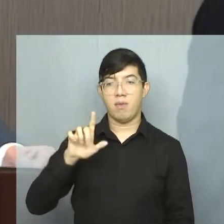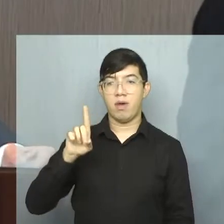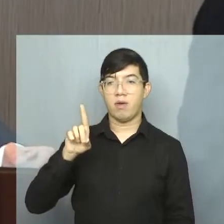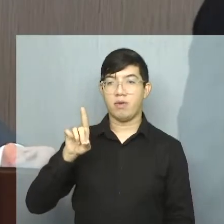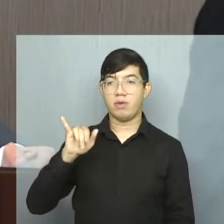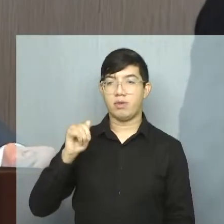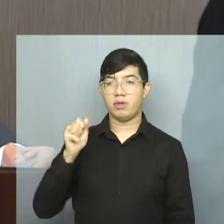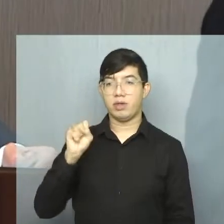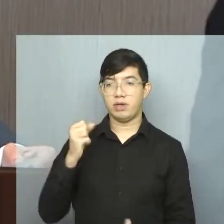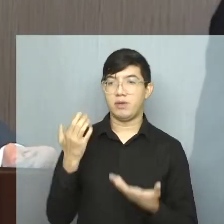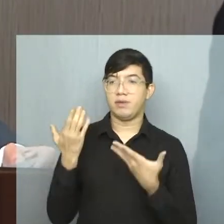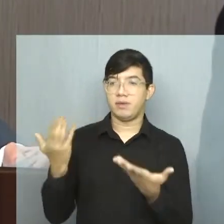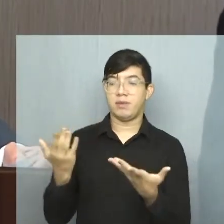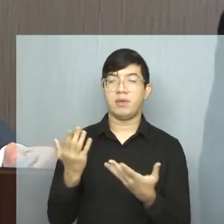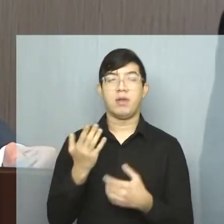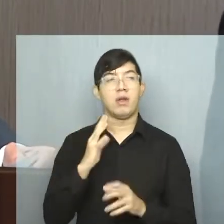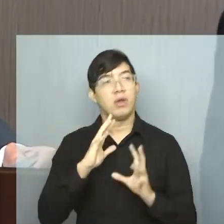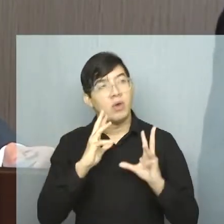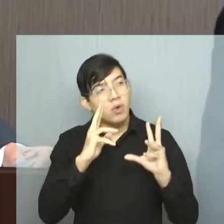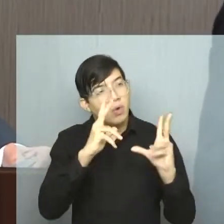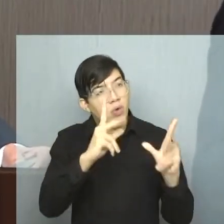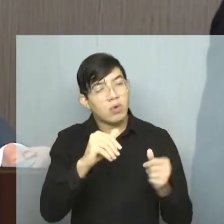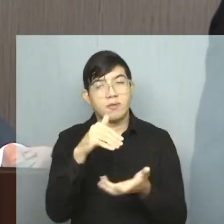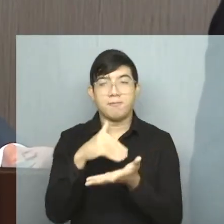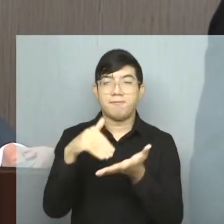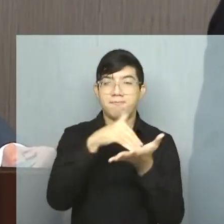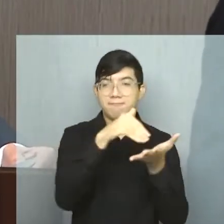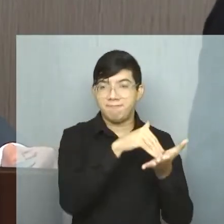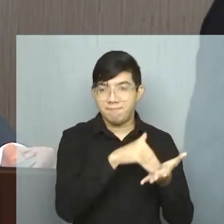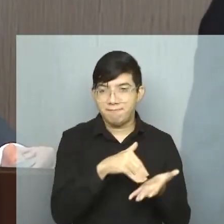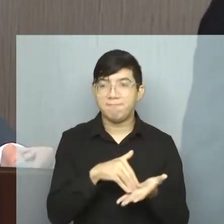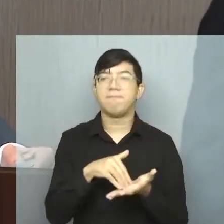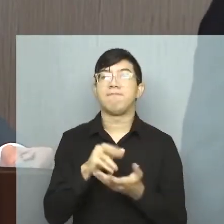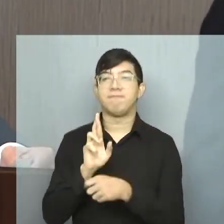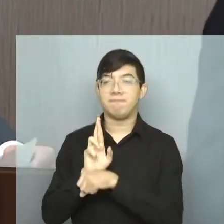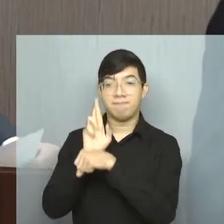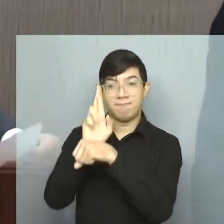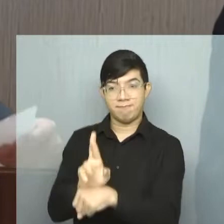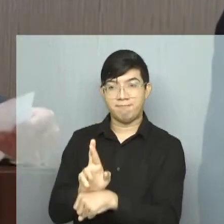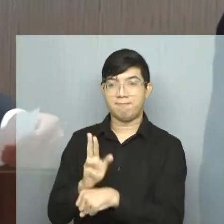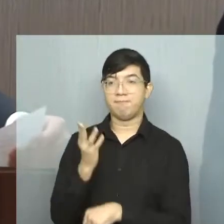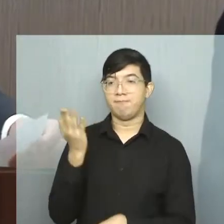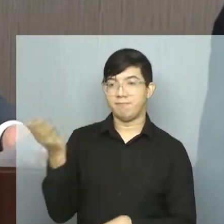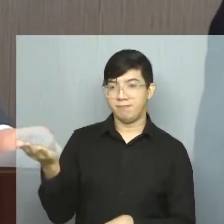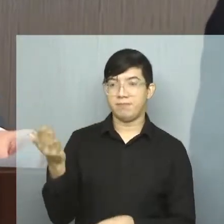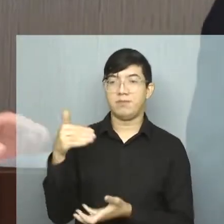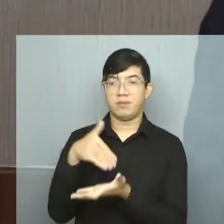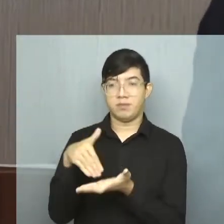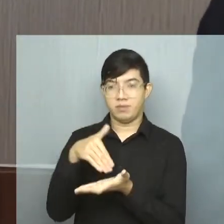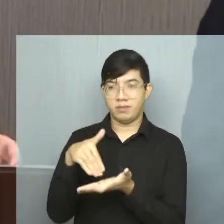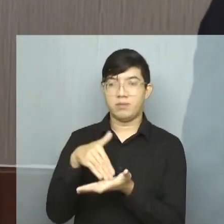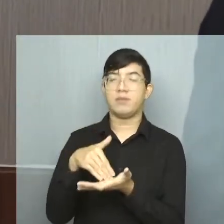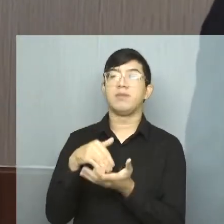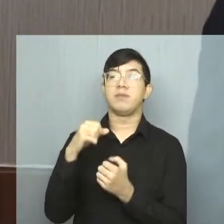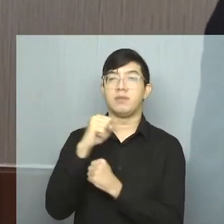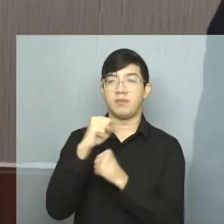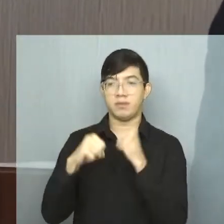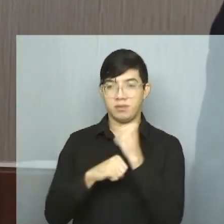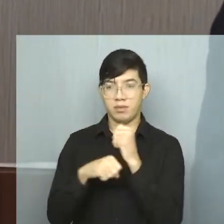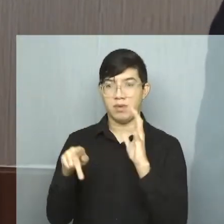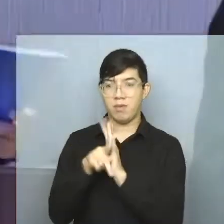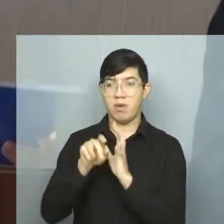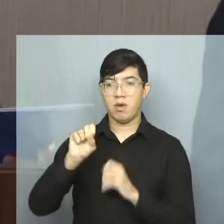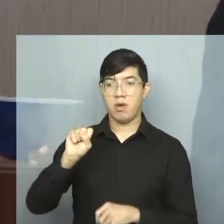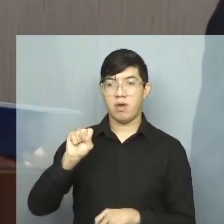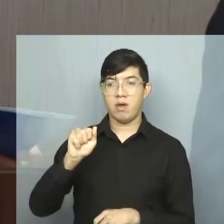Todos os secretários se sintam abraçados em nome do nosso secretário de Infraestrutura, Samuel Dias.